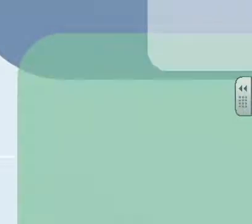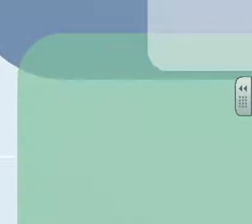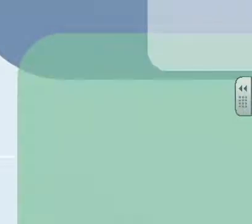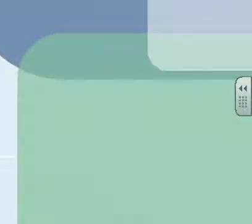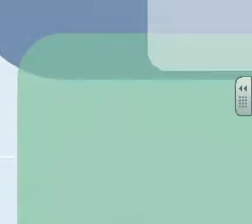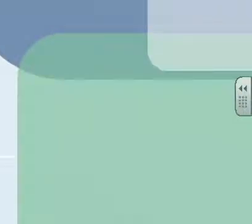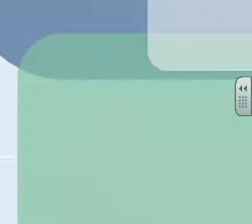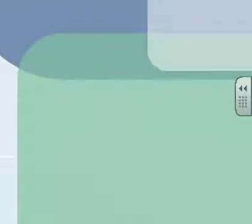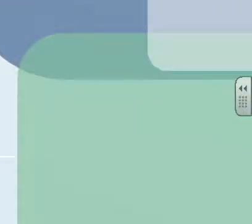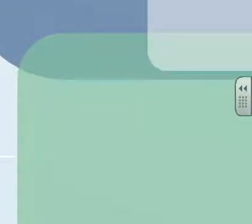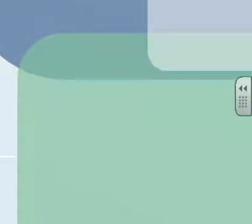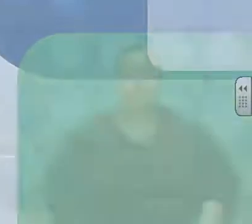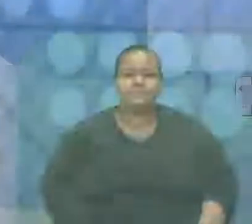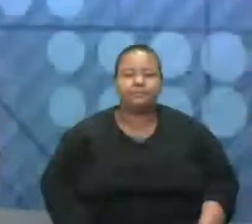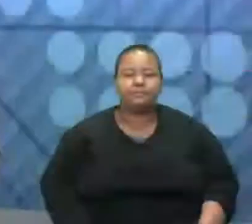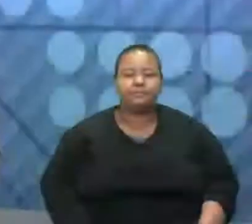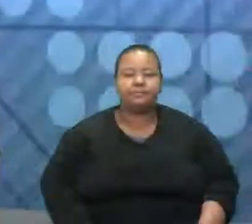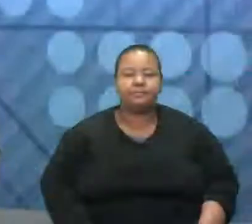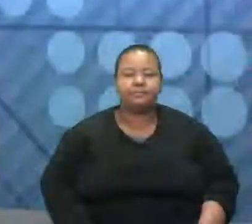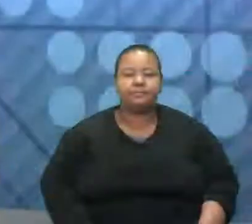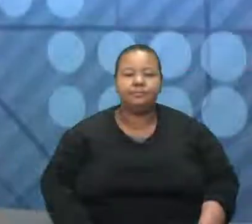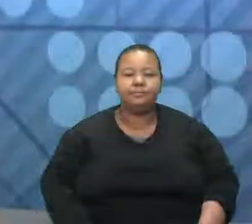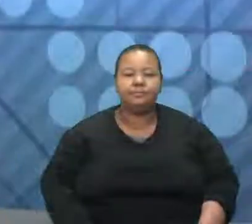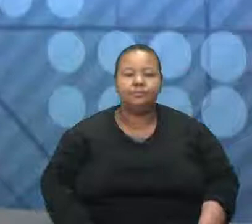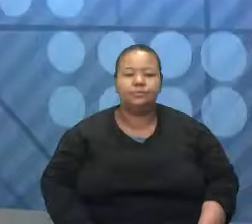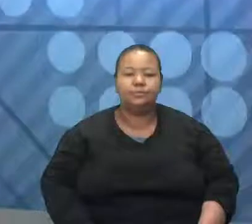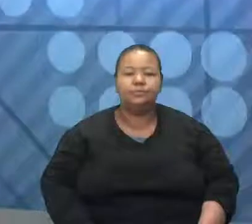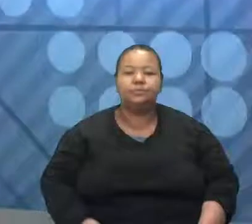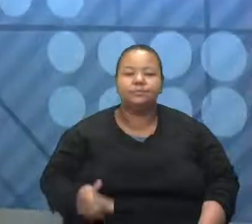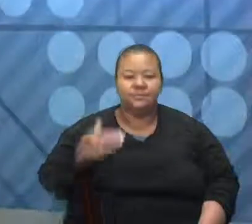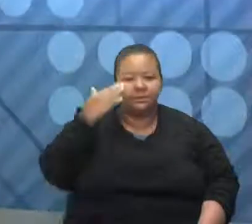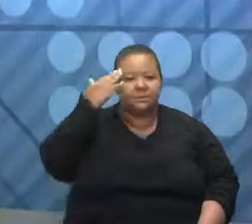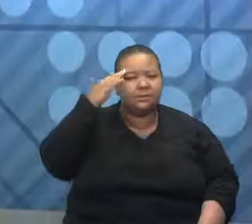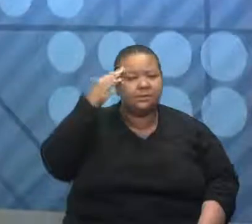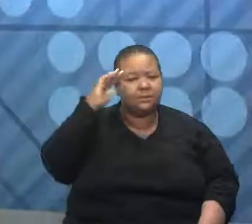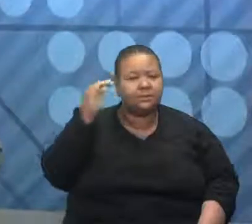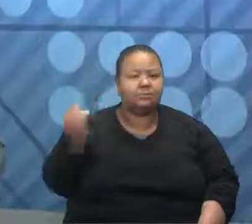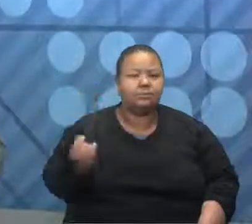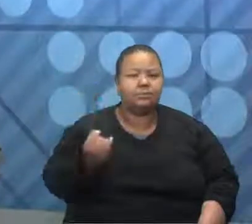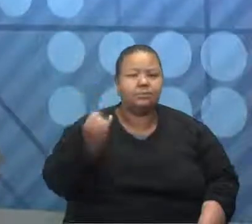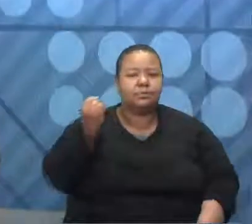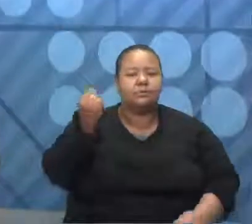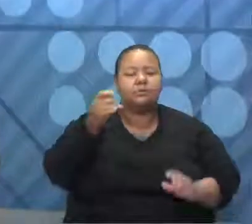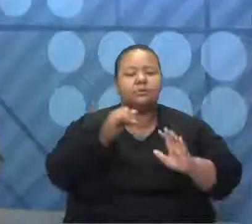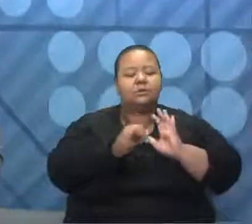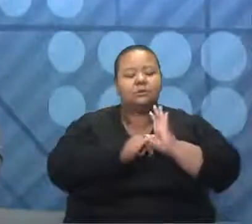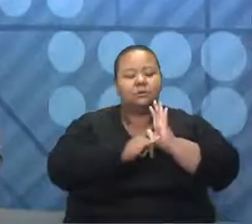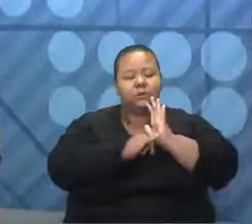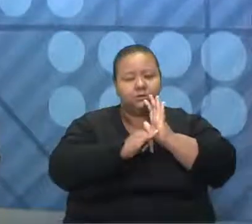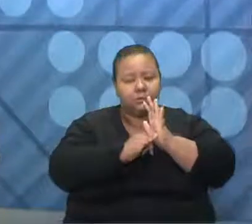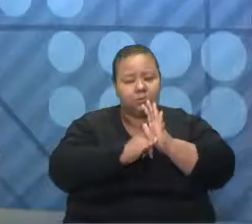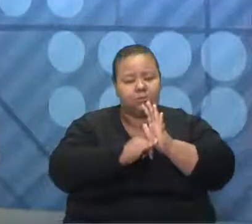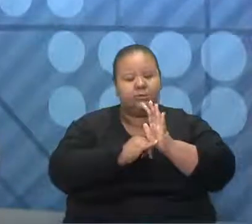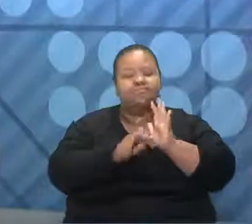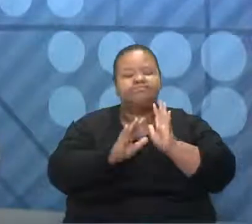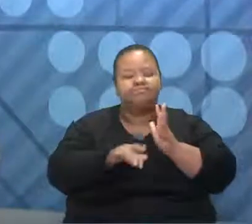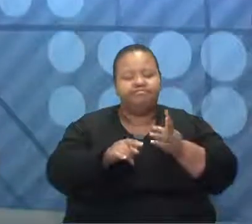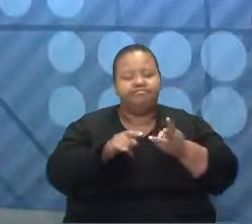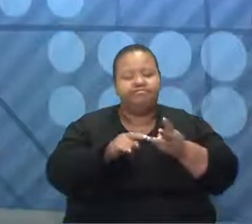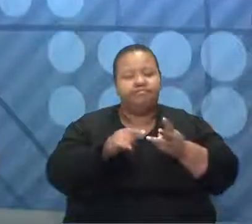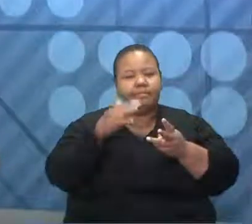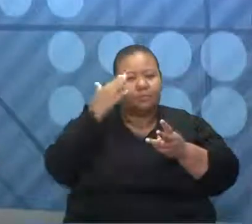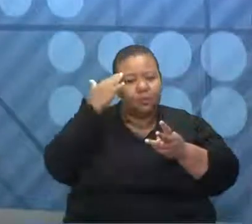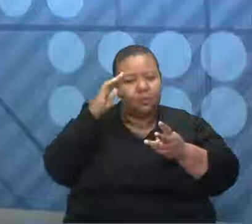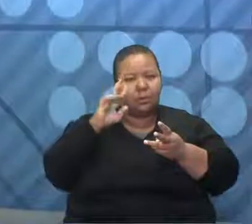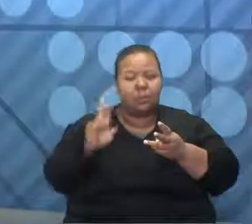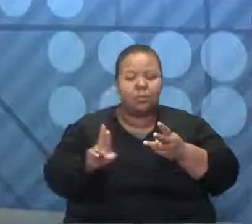Relatórios e análise de indicadores. Eu sei da importância dos indicadores, eu sei por que eles são utilizados, porque